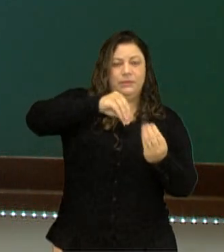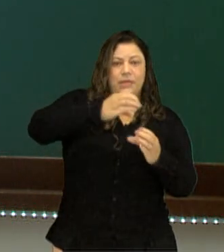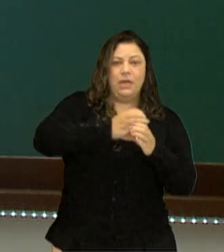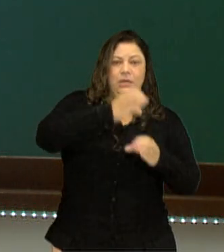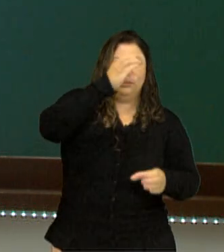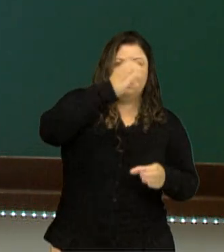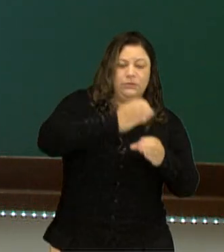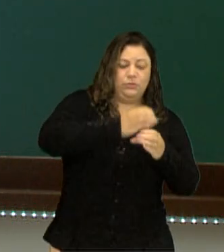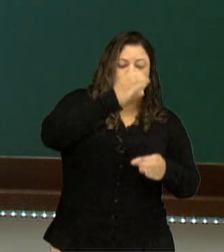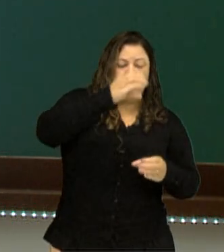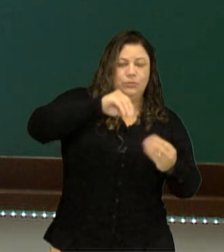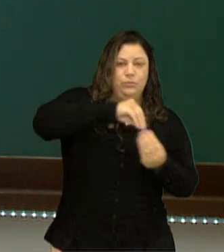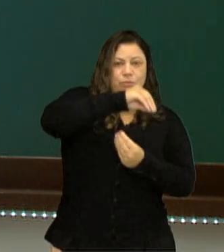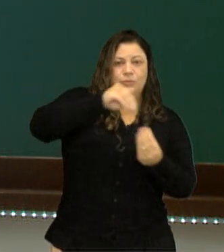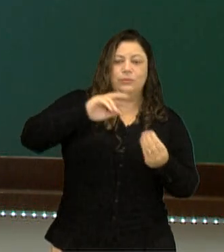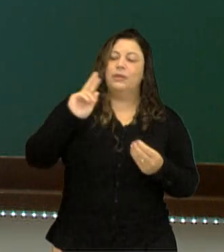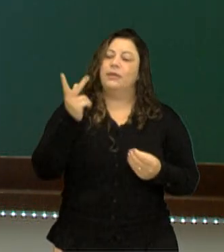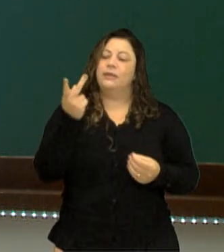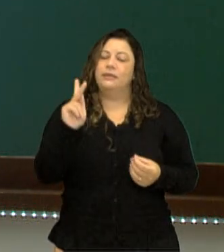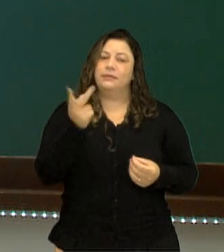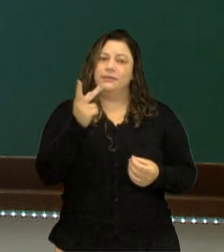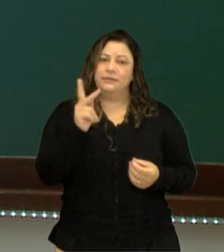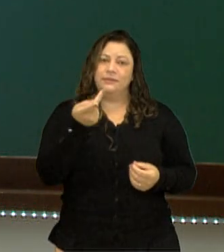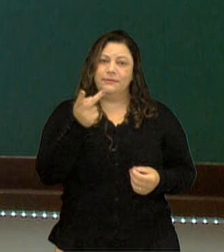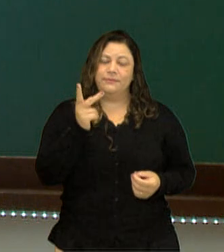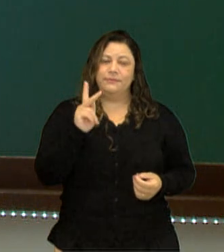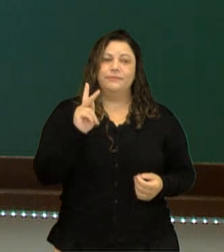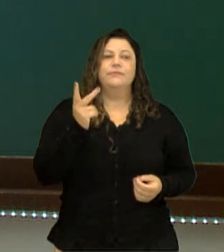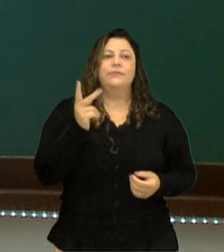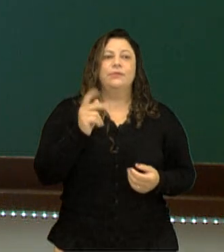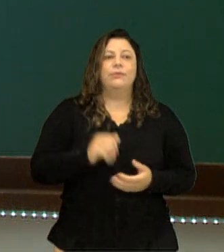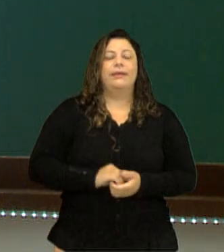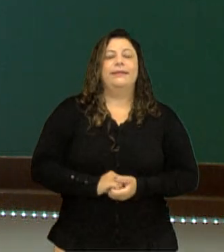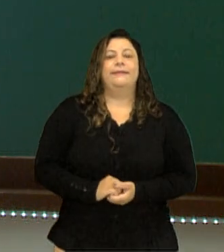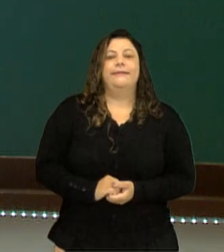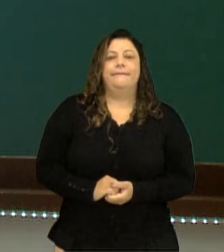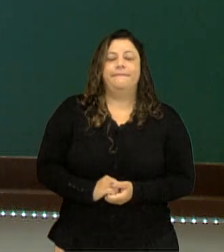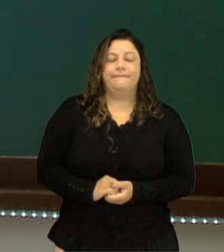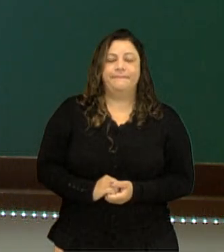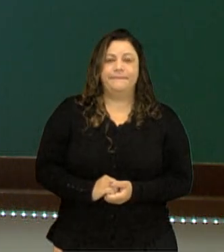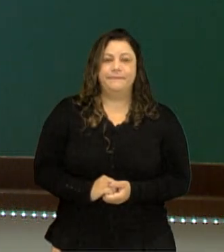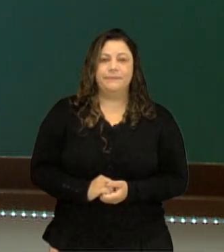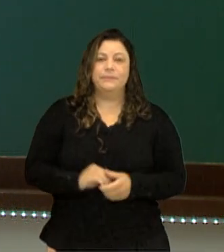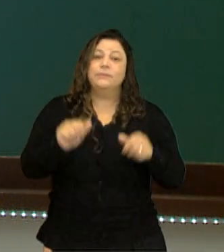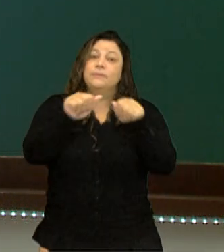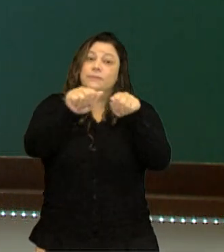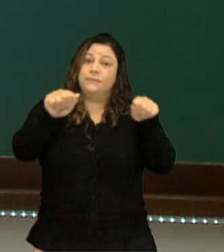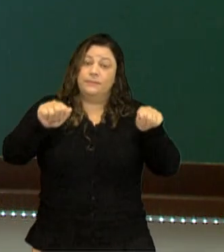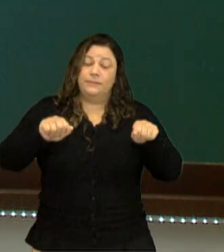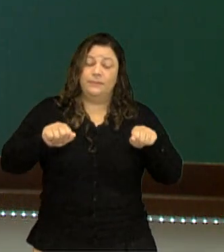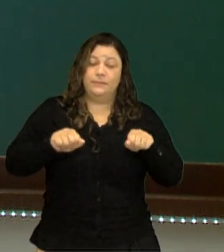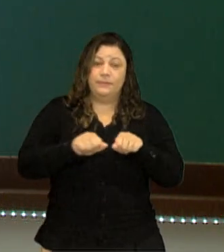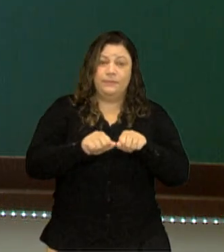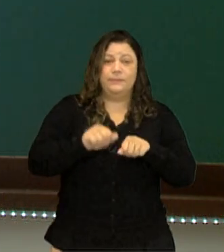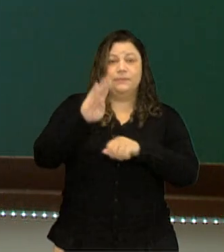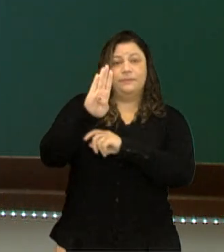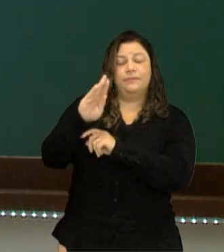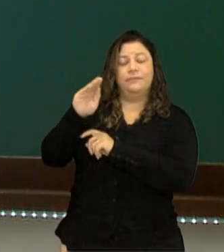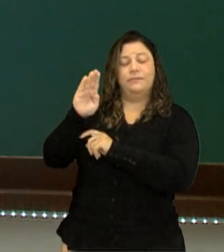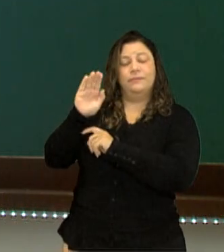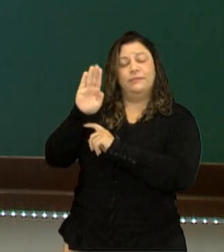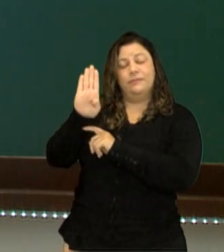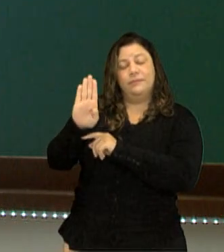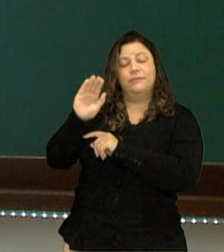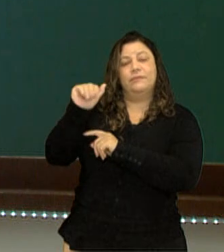circunferência, vezes a altura aqui, que seria o h aqui. A área da base vai ser o